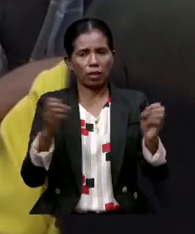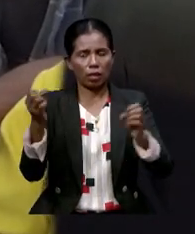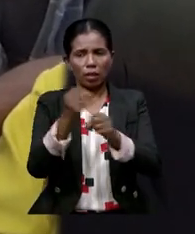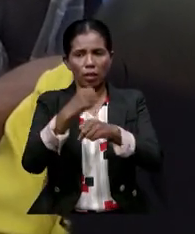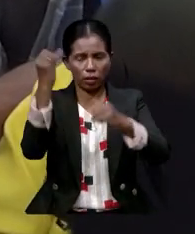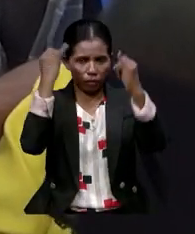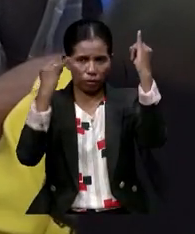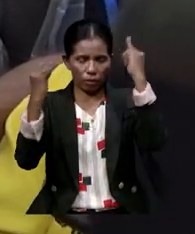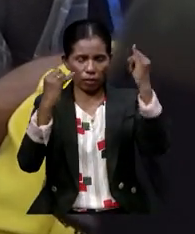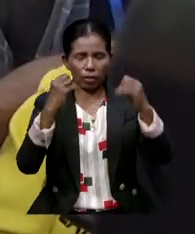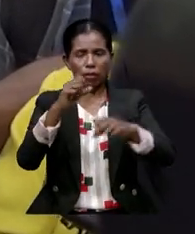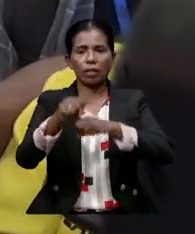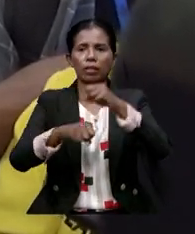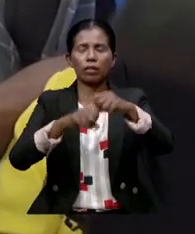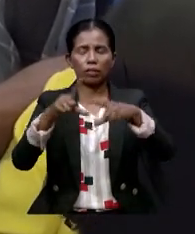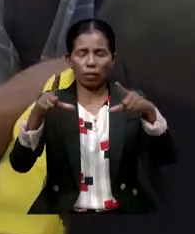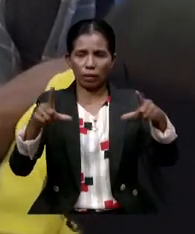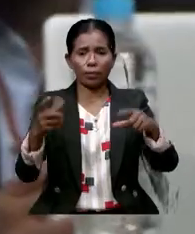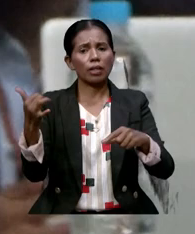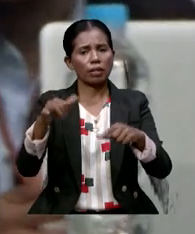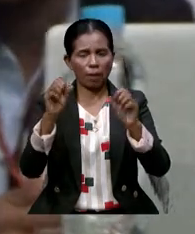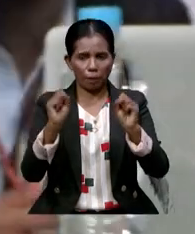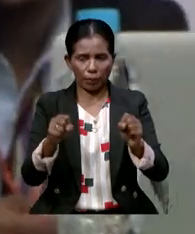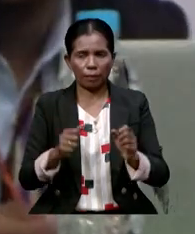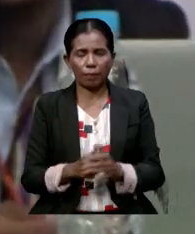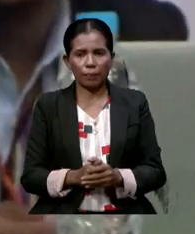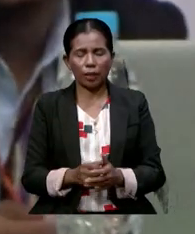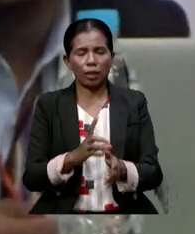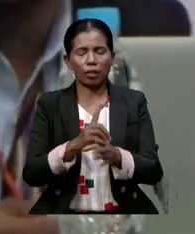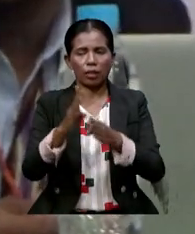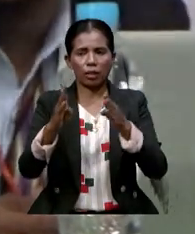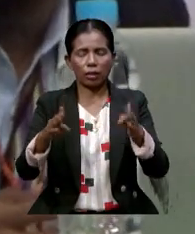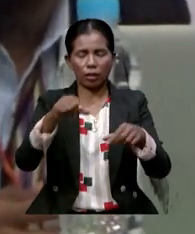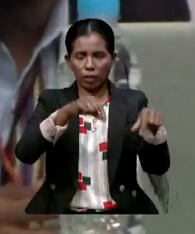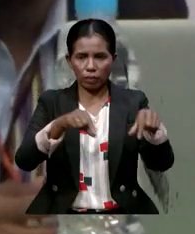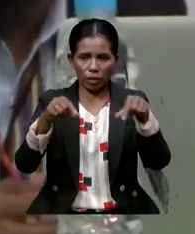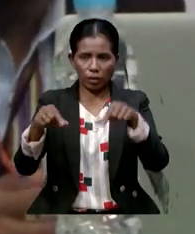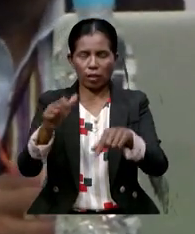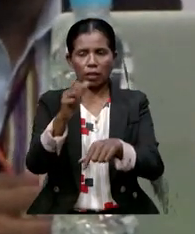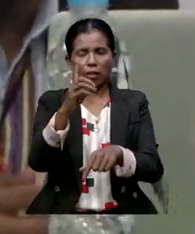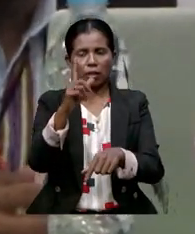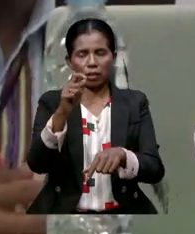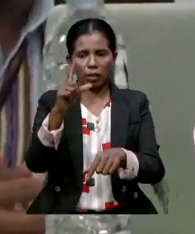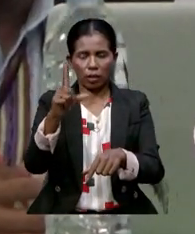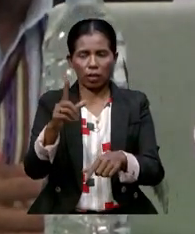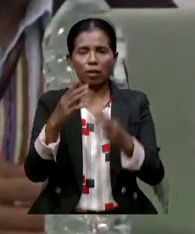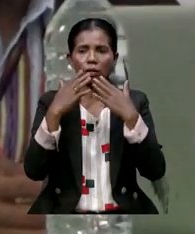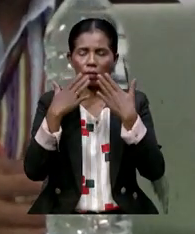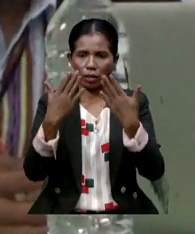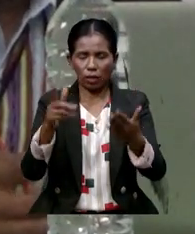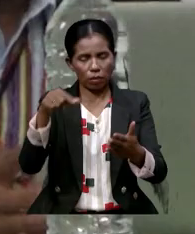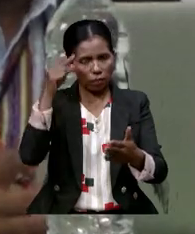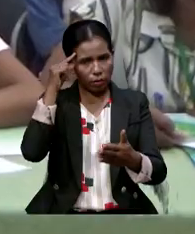informação gestual. Diretor Asosiasi Deficiente Timor Leste ADTLI agradece ba governo da